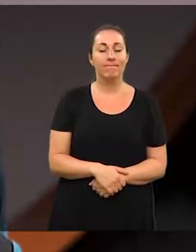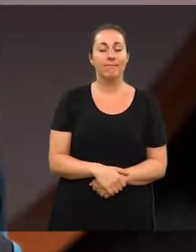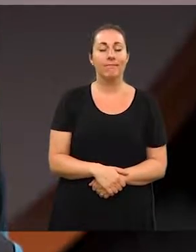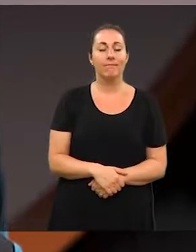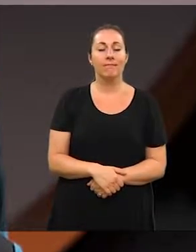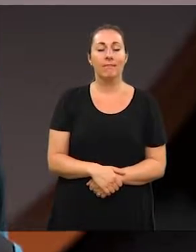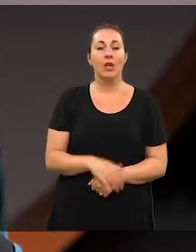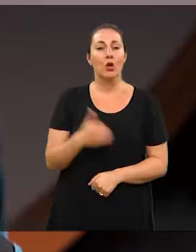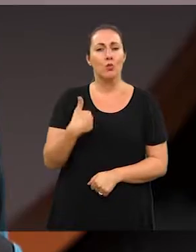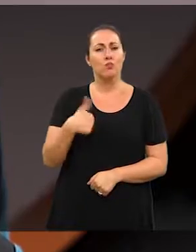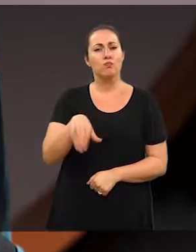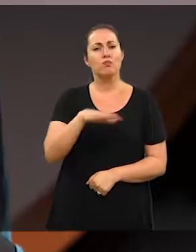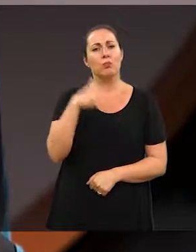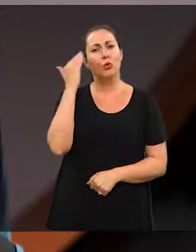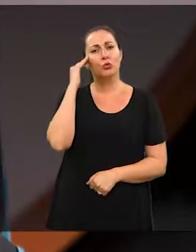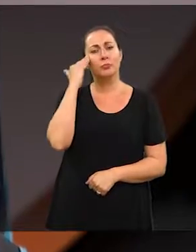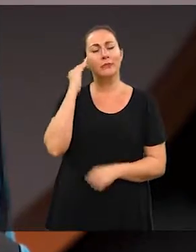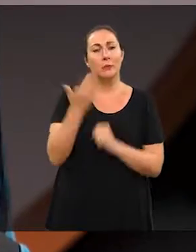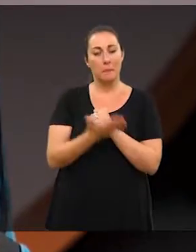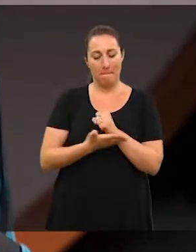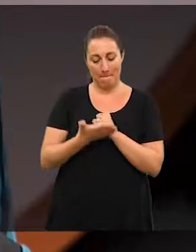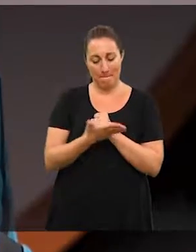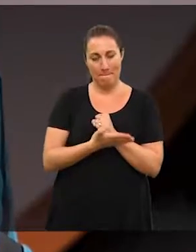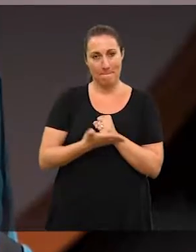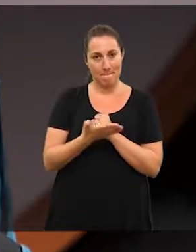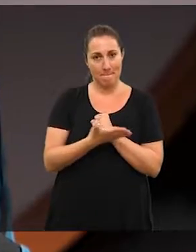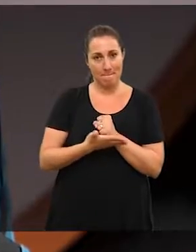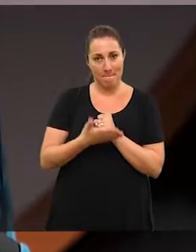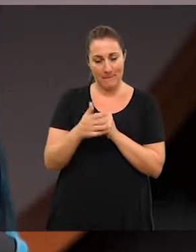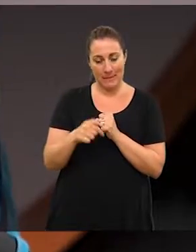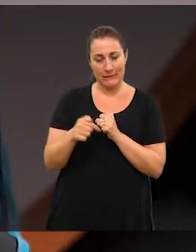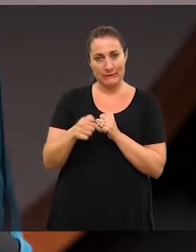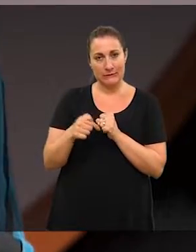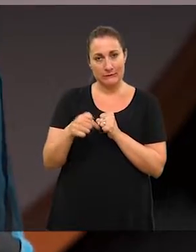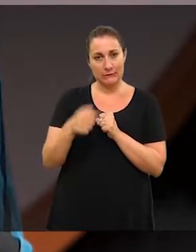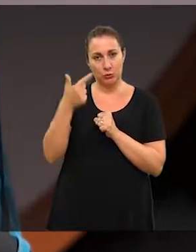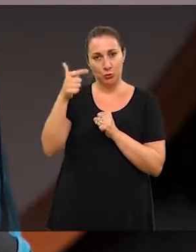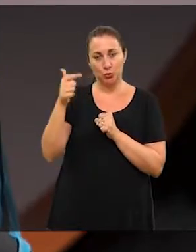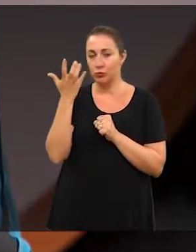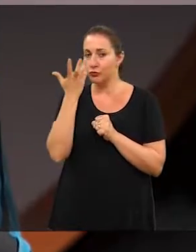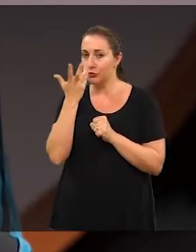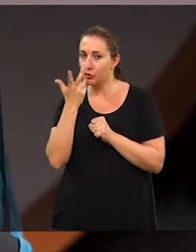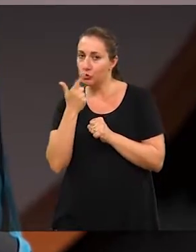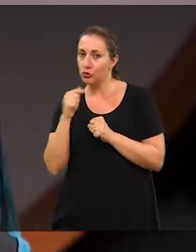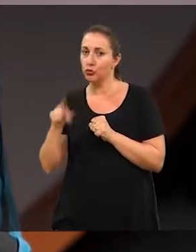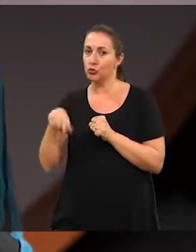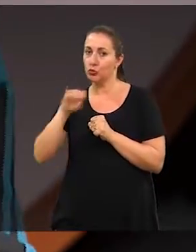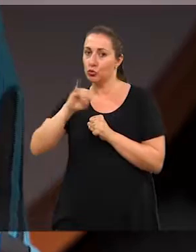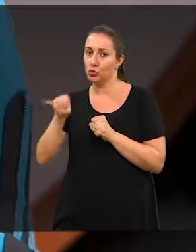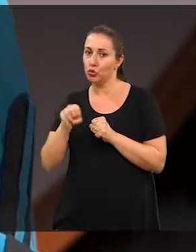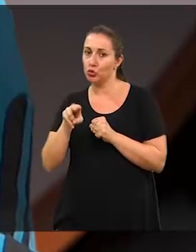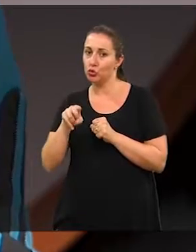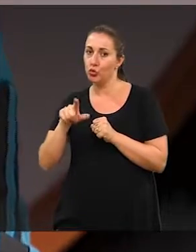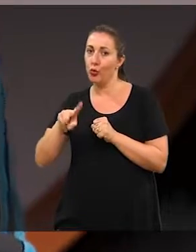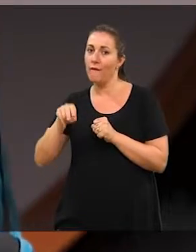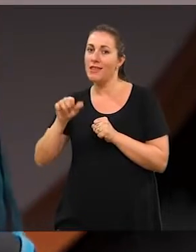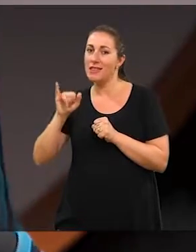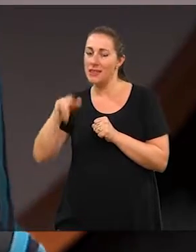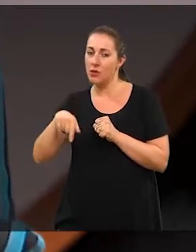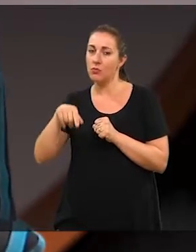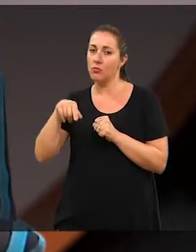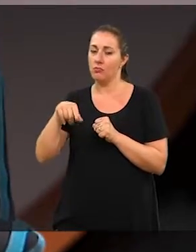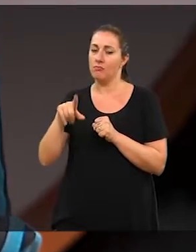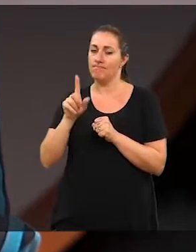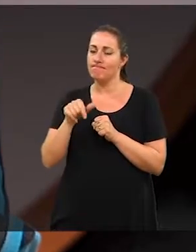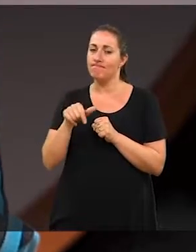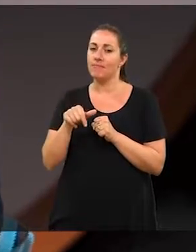Como sempre a gente entende que a base das outras categorias, infantil e juvenil, é o mirim, e